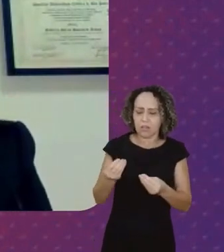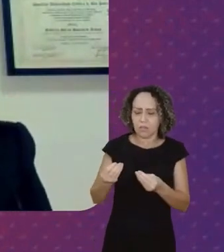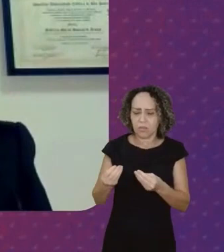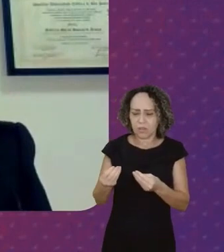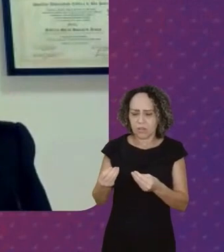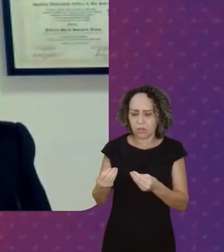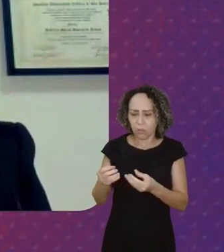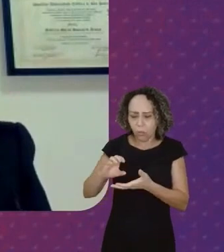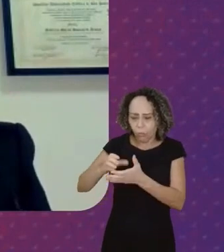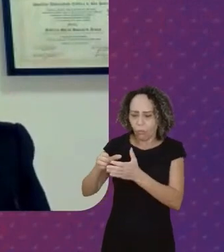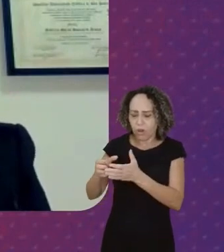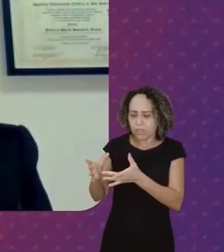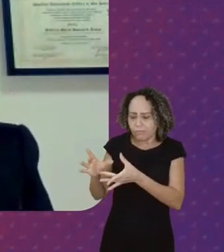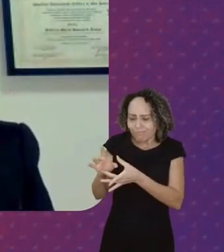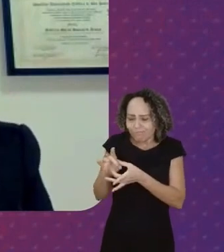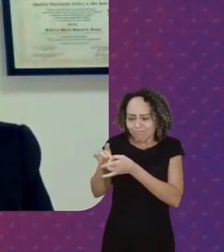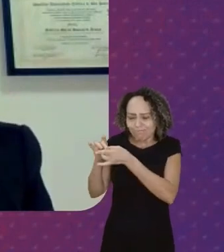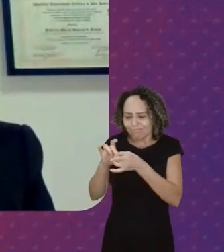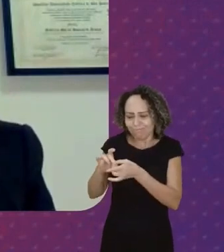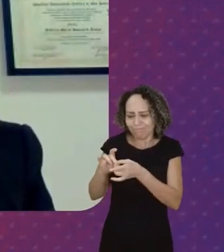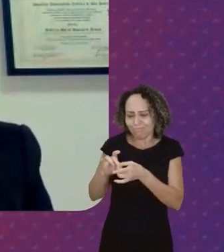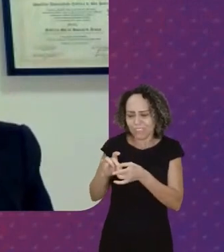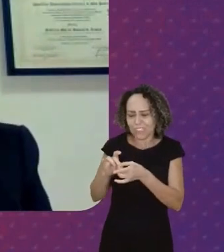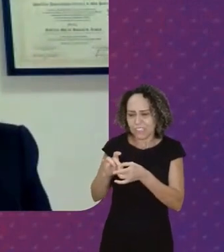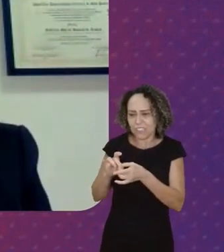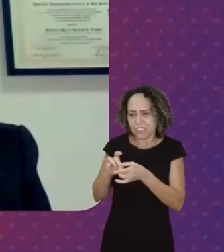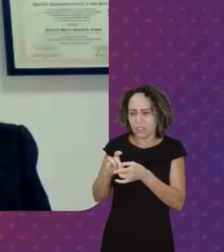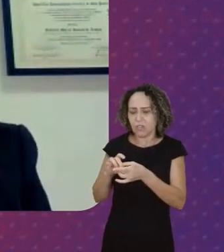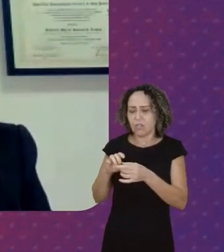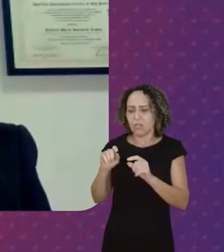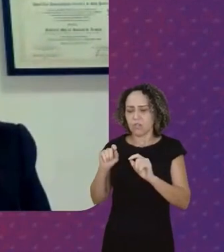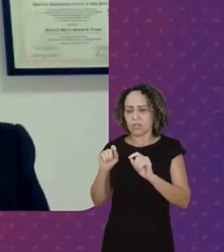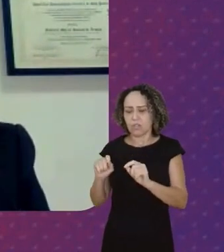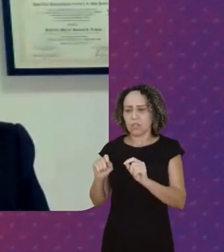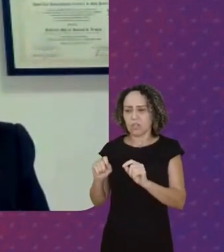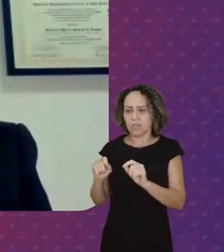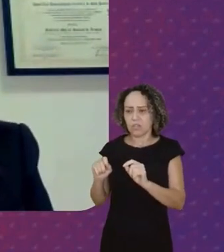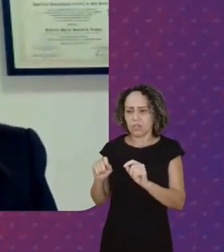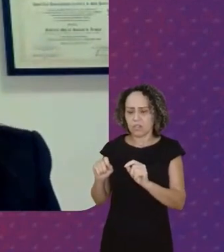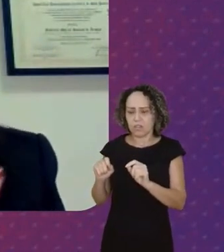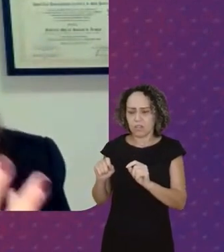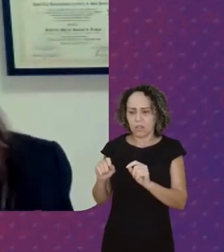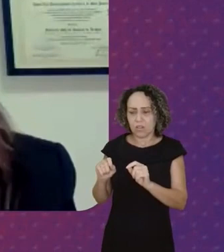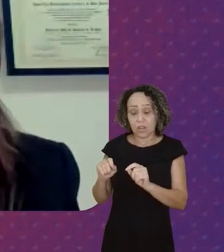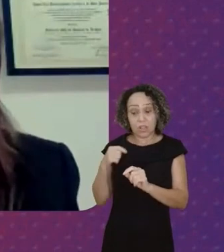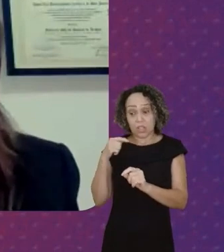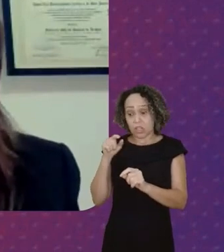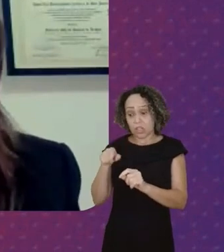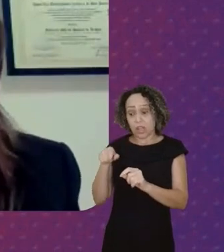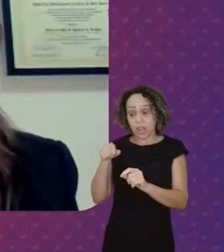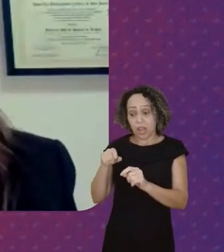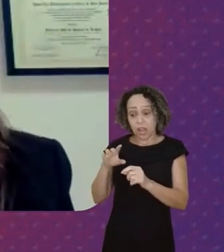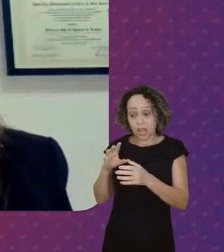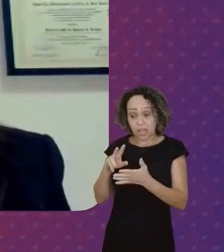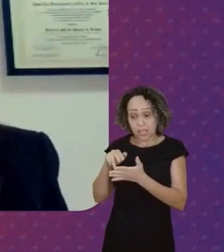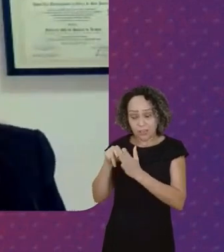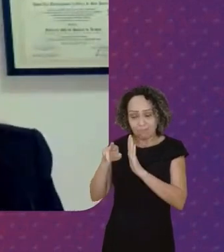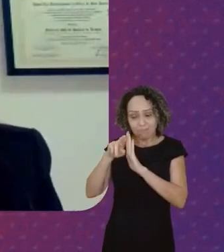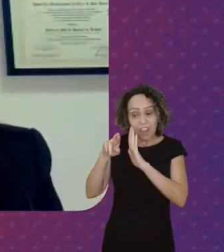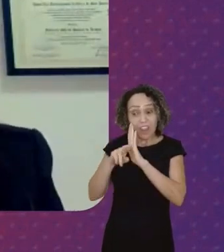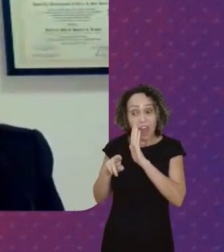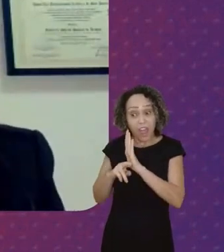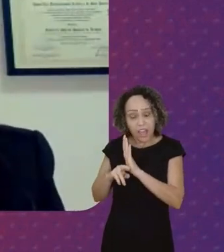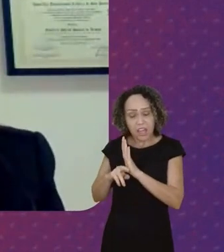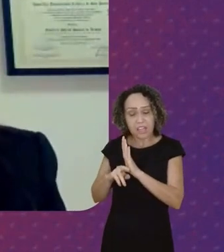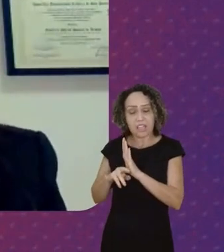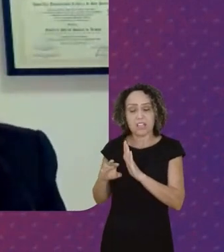unido nessa força que não é aplicada apenas no período eleitoral. Inclusive